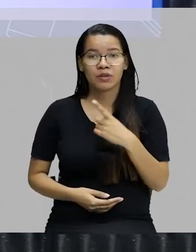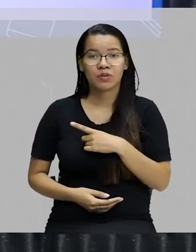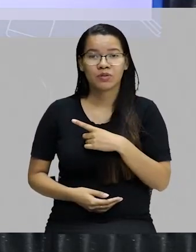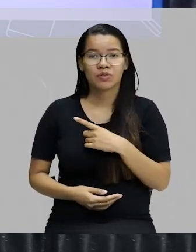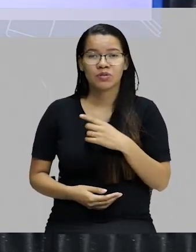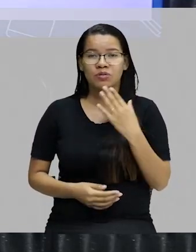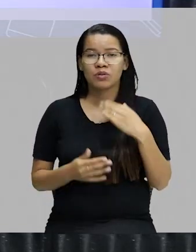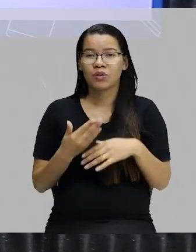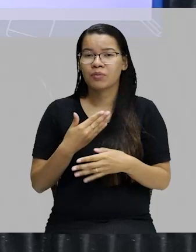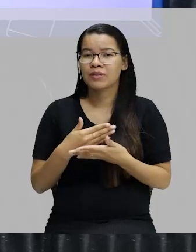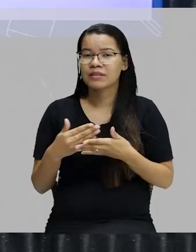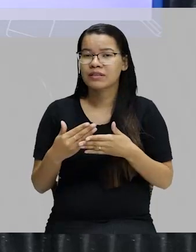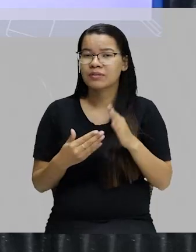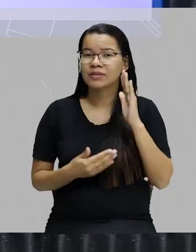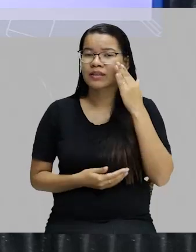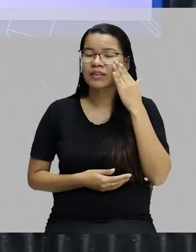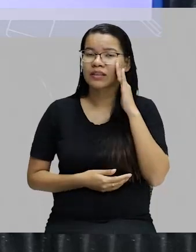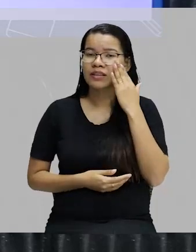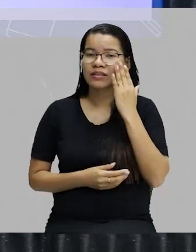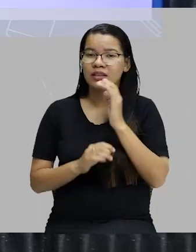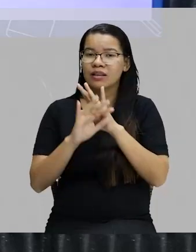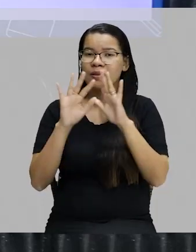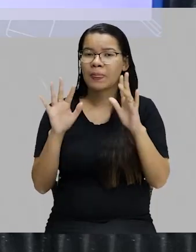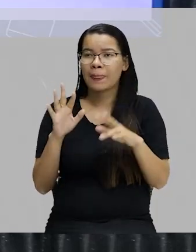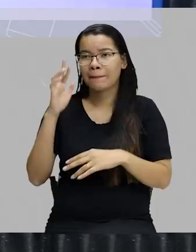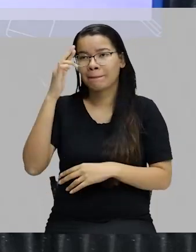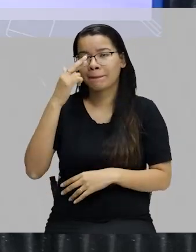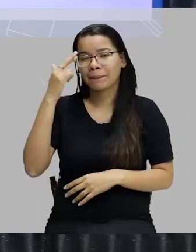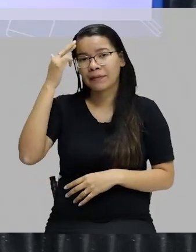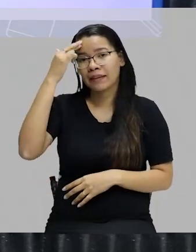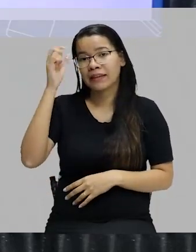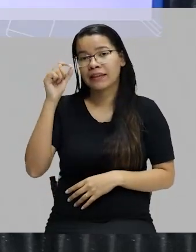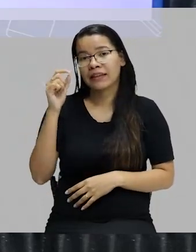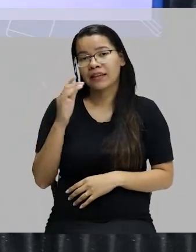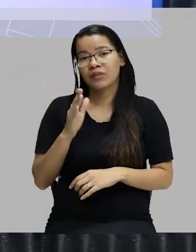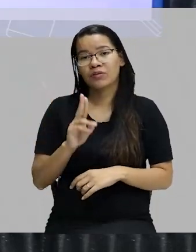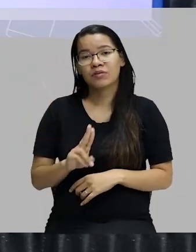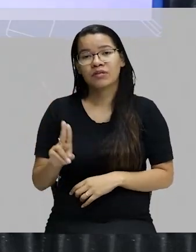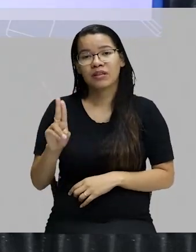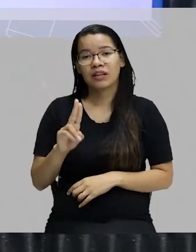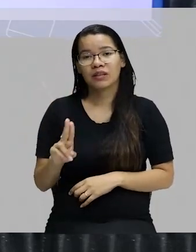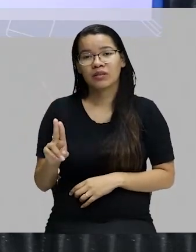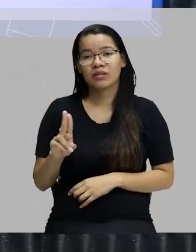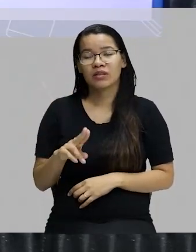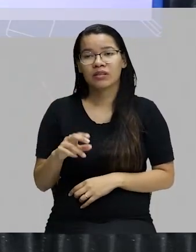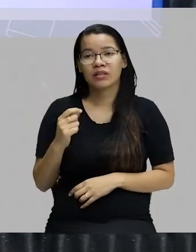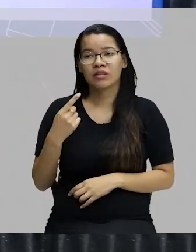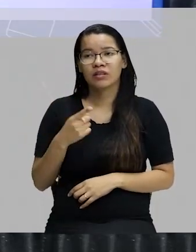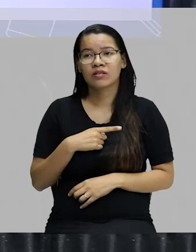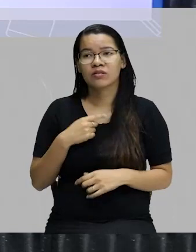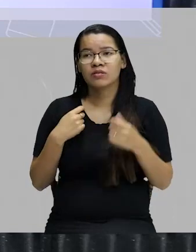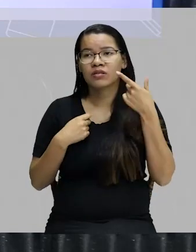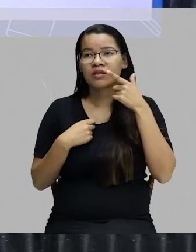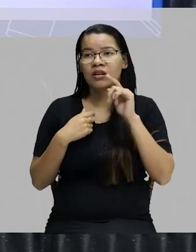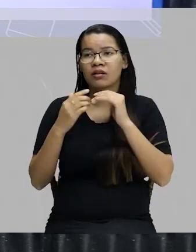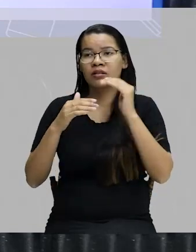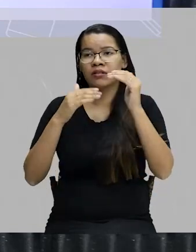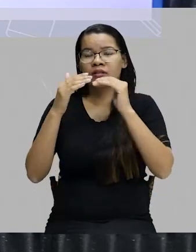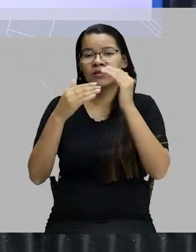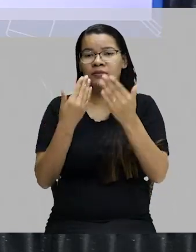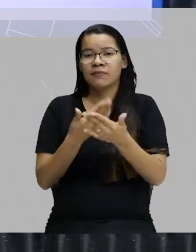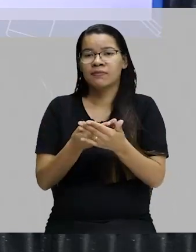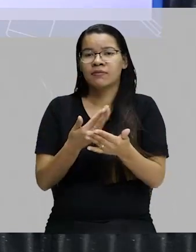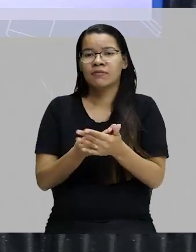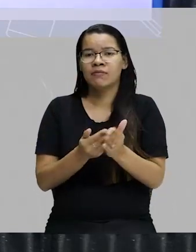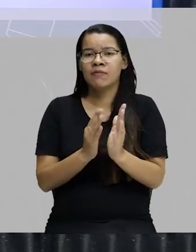começar a compreender essa lógica, esse raciocínio que é empregado, para que a gente consiga, né, desenvolver esse estudo das